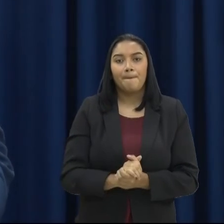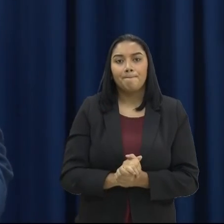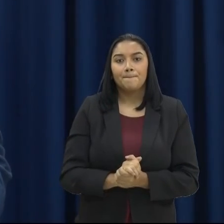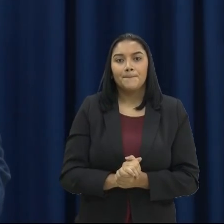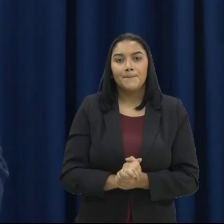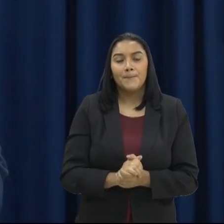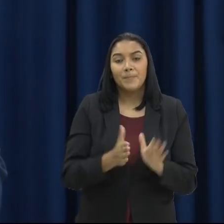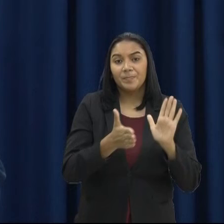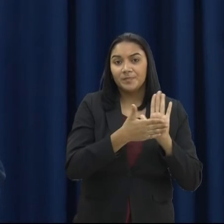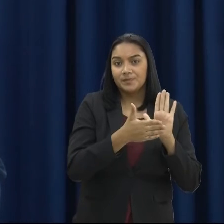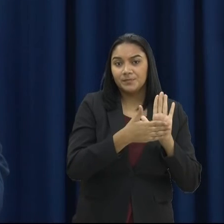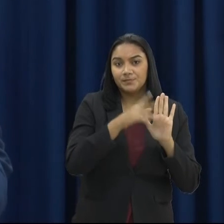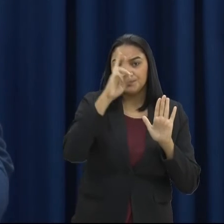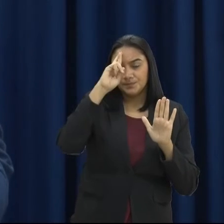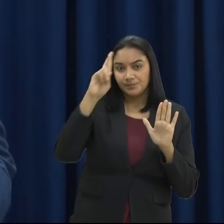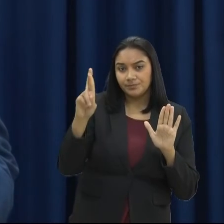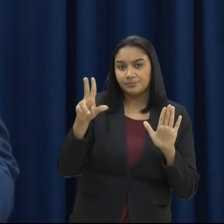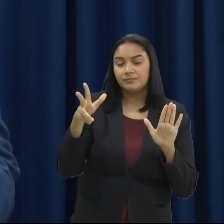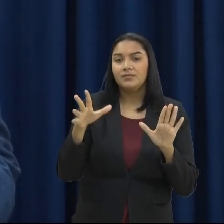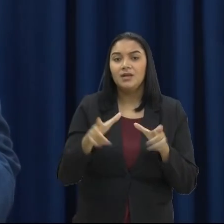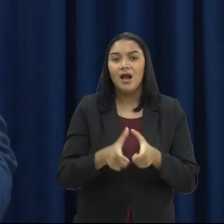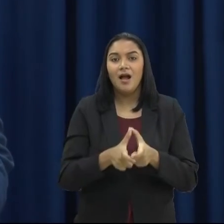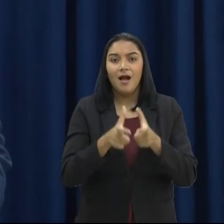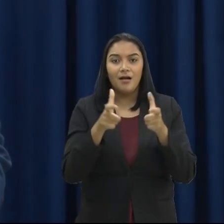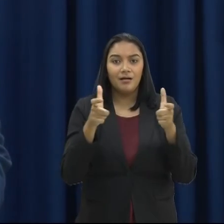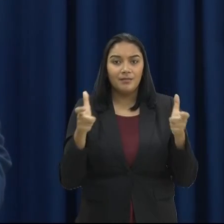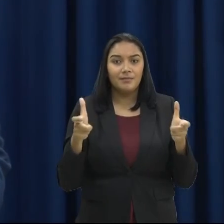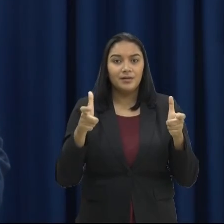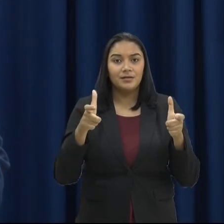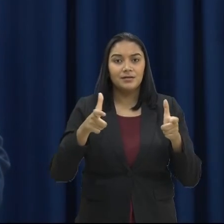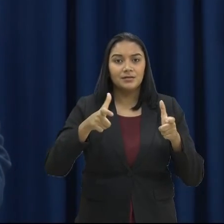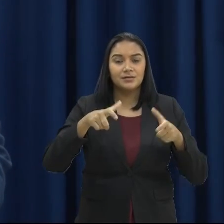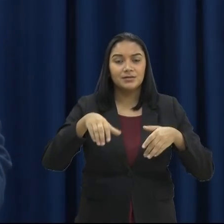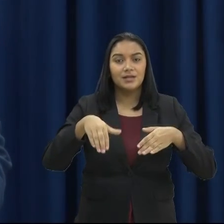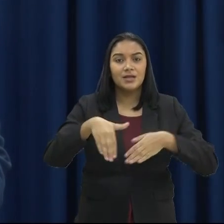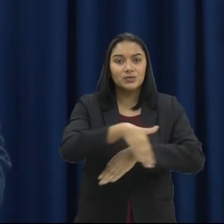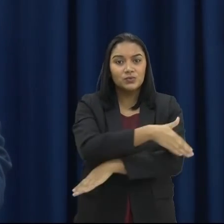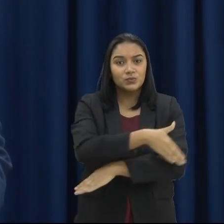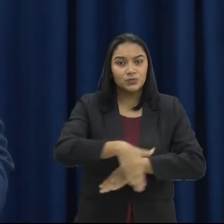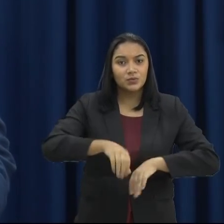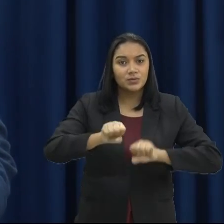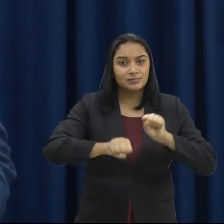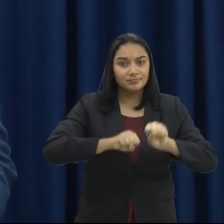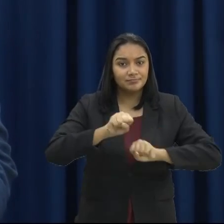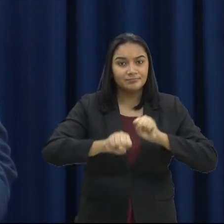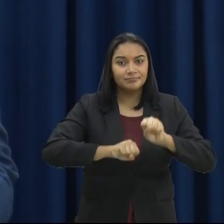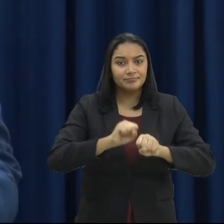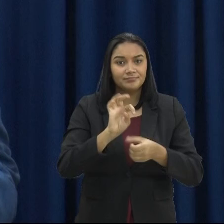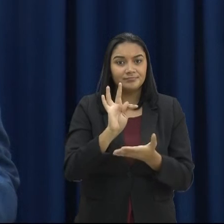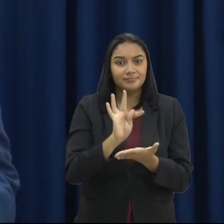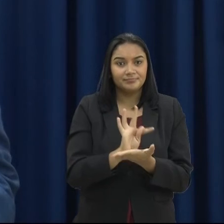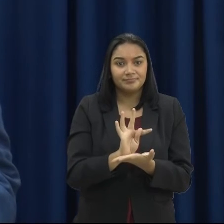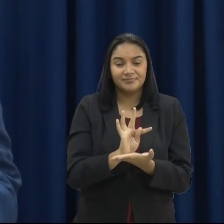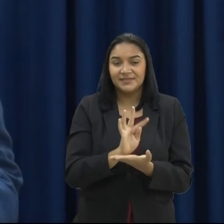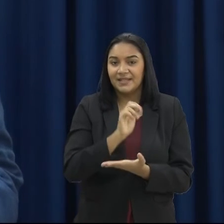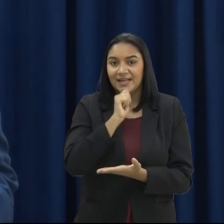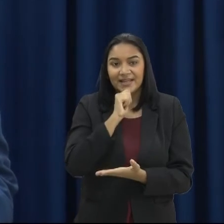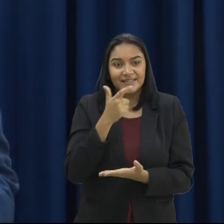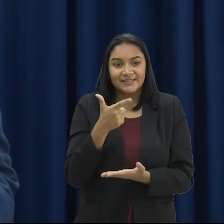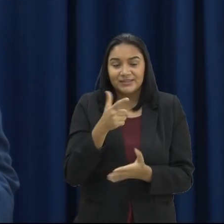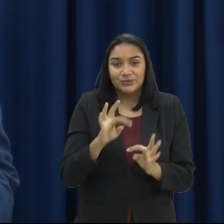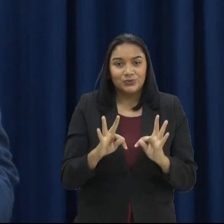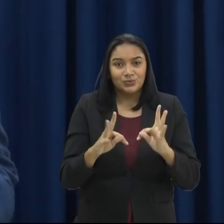urbana. Esse plano diretor contemplou a ampliação das vias cicloviárias de Teresina. Ele não foi executado na